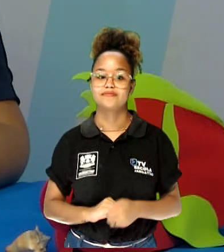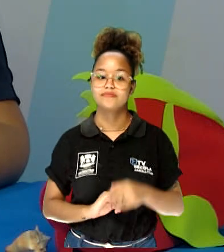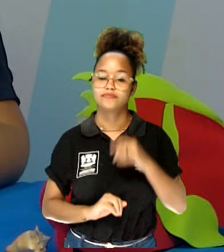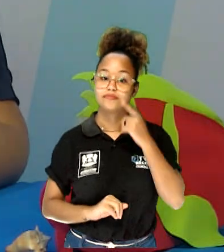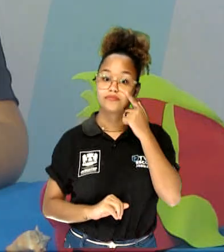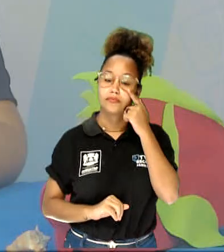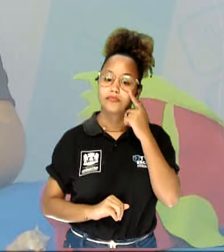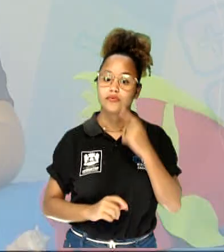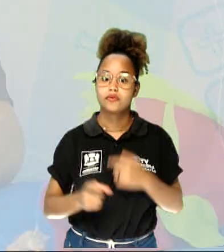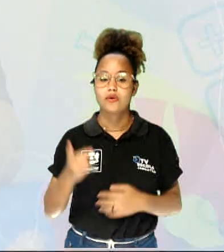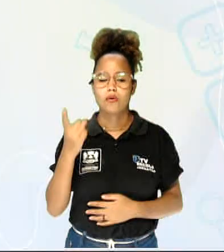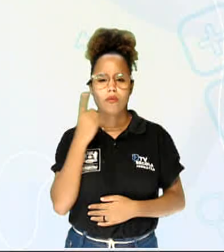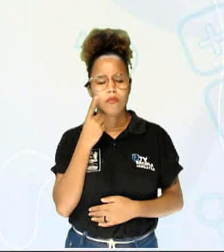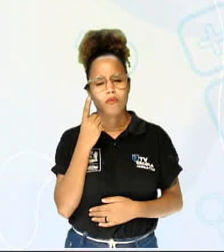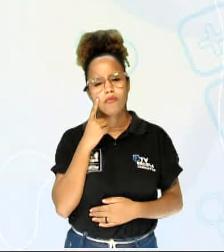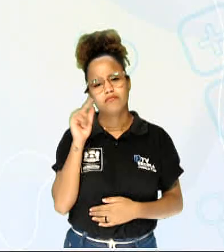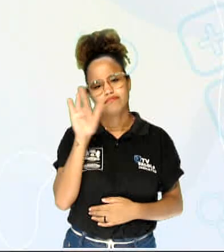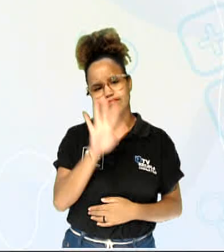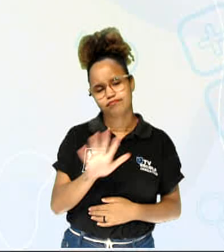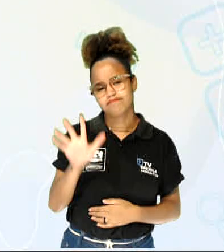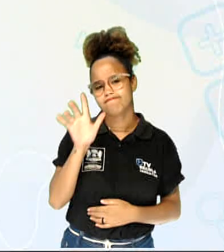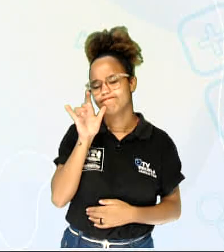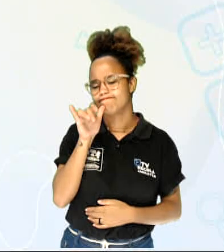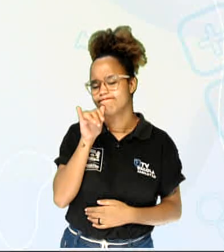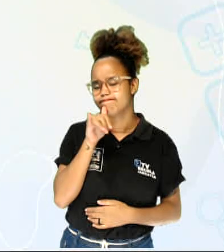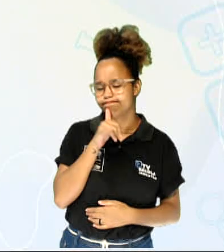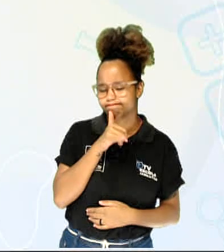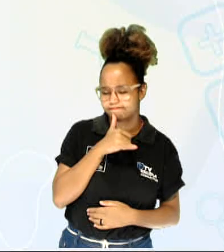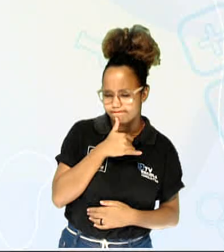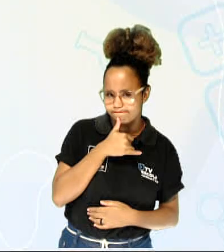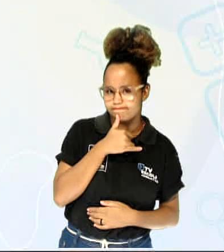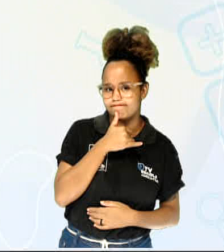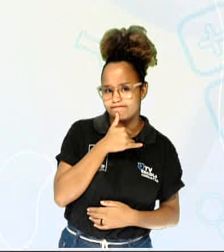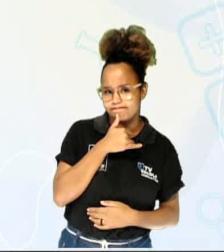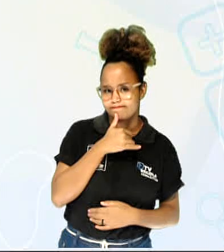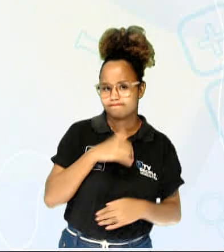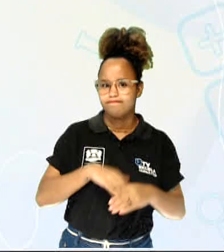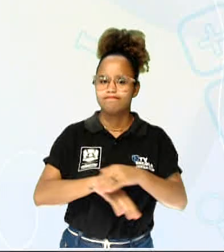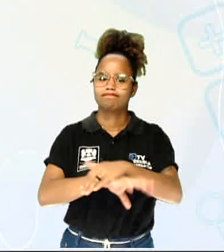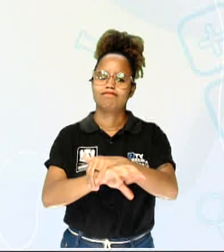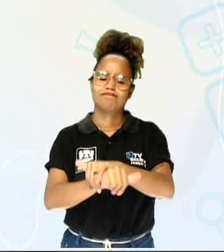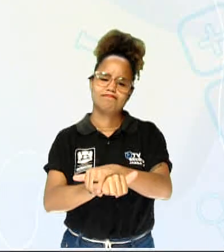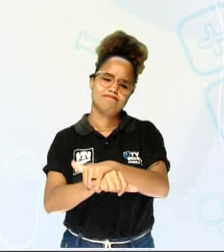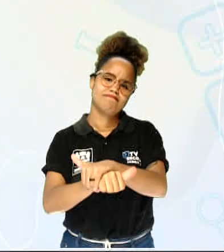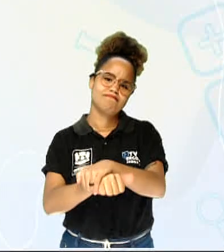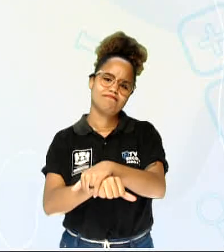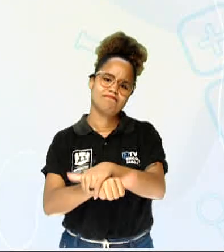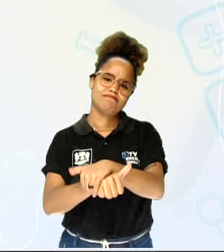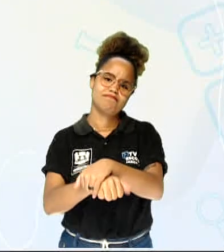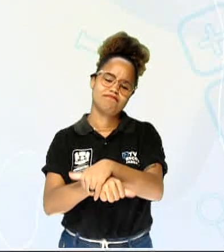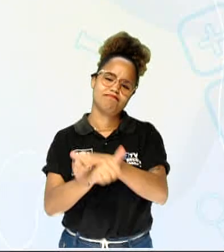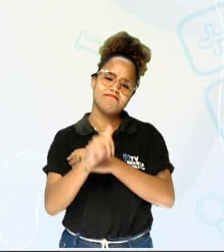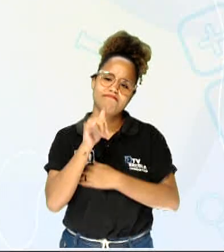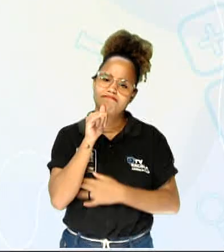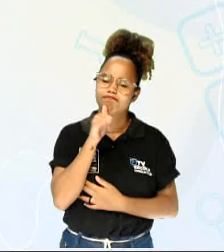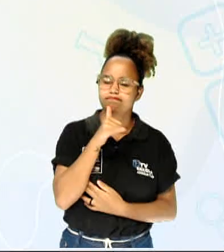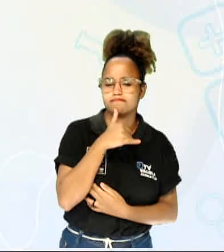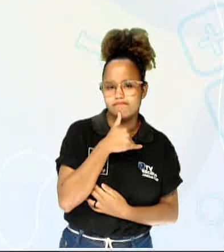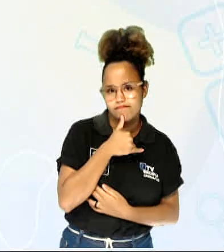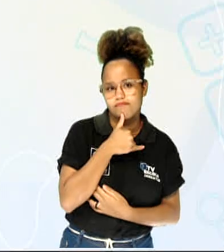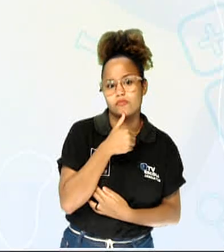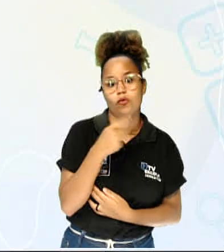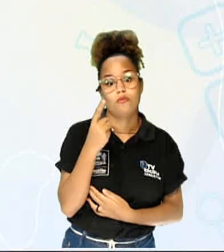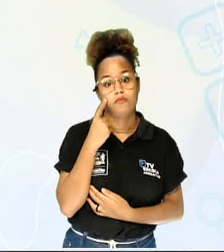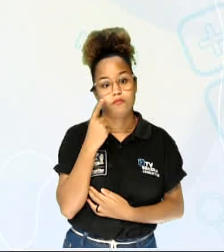Olha só que imagem triste, crianças! A tartaruga tão tristinha, tão tristinha. Olha